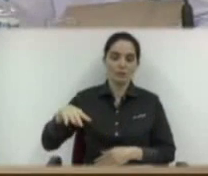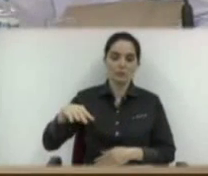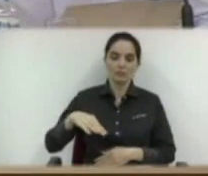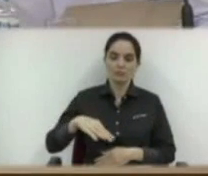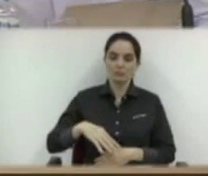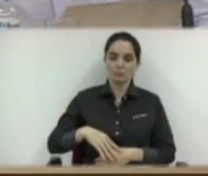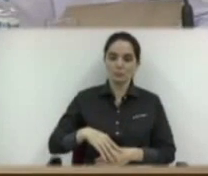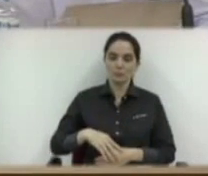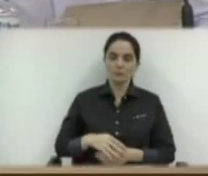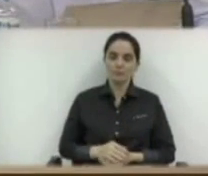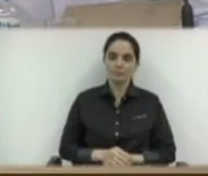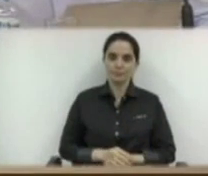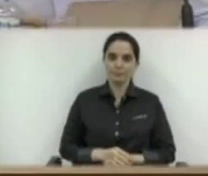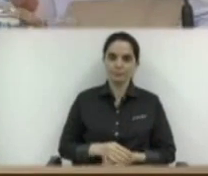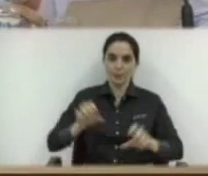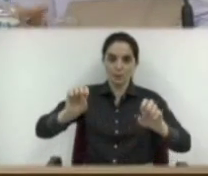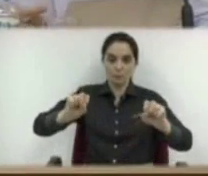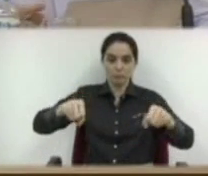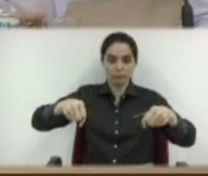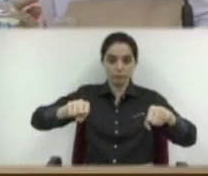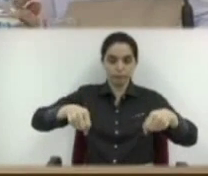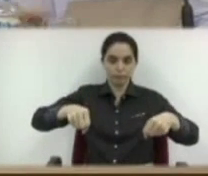de motocicleta